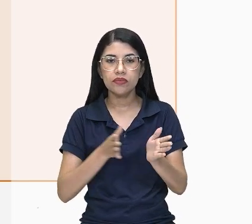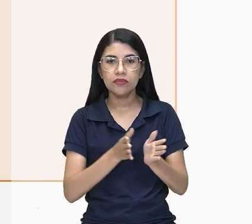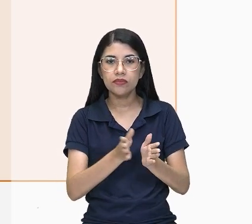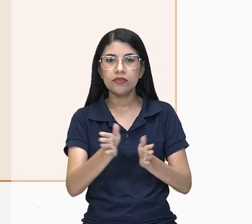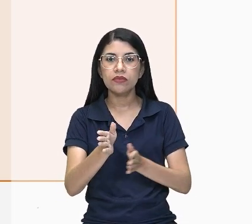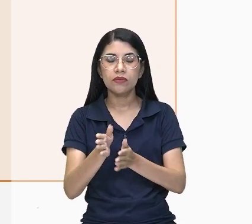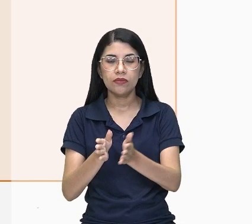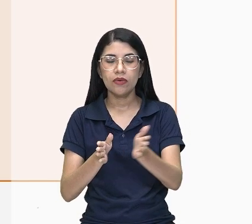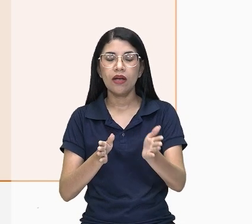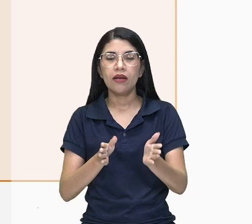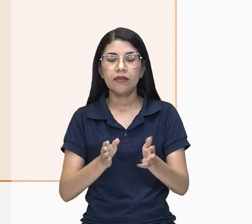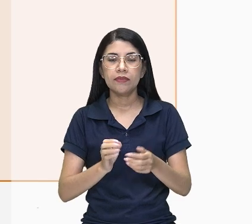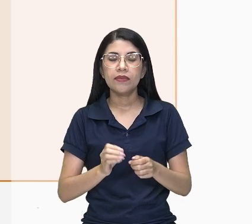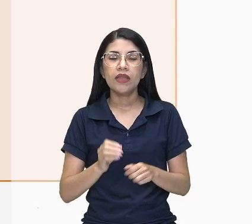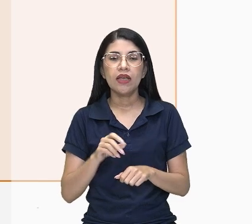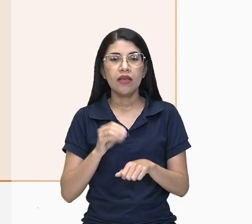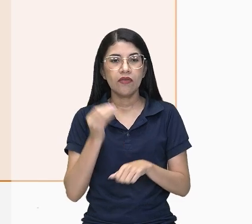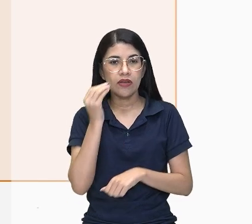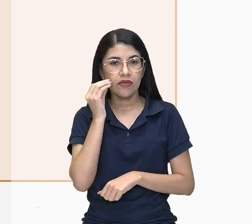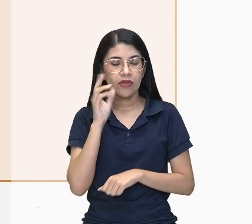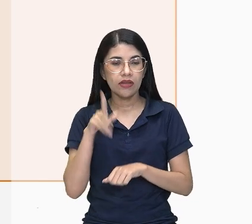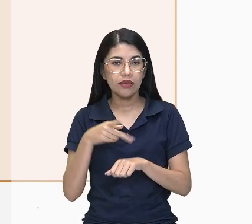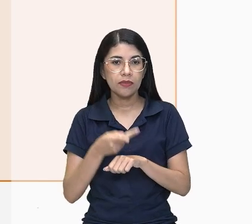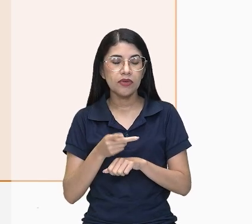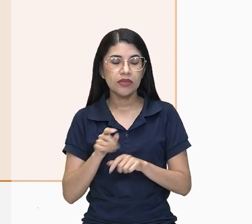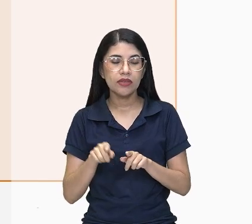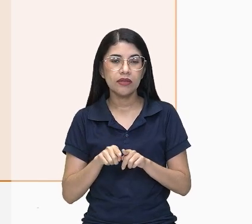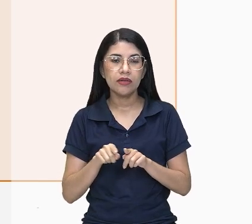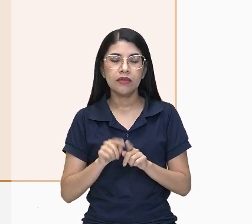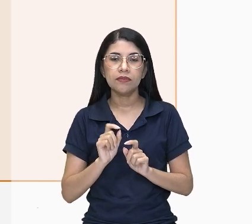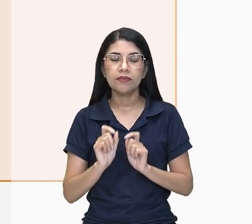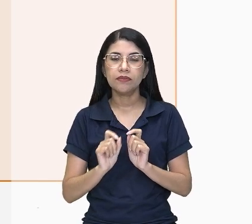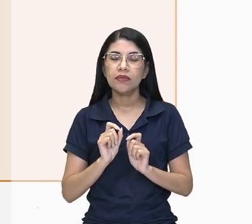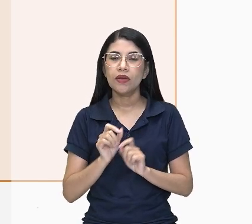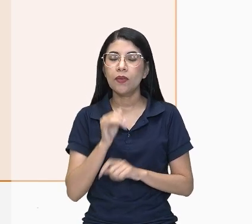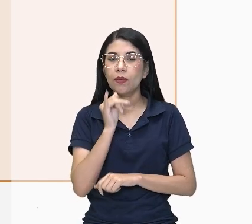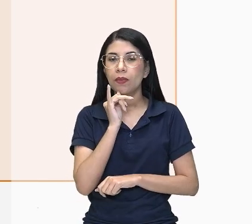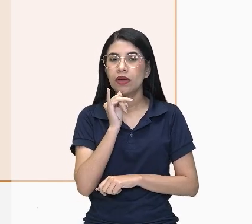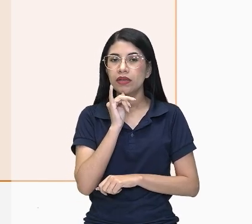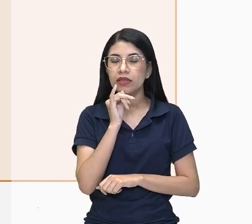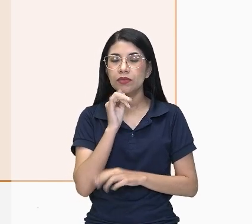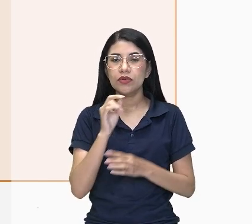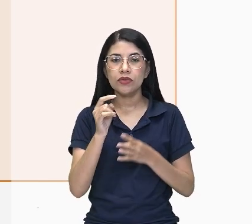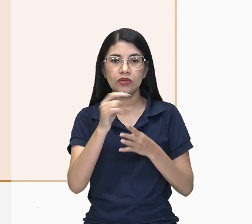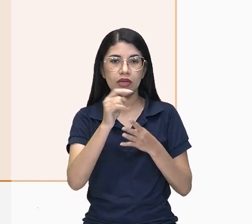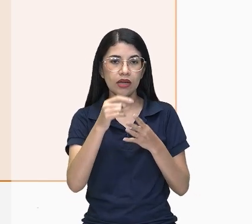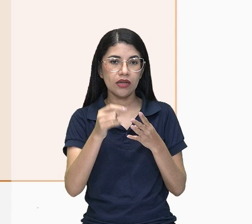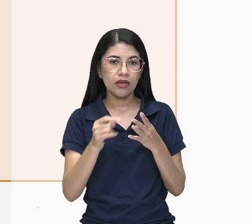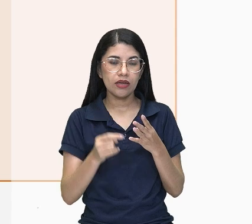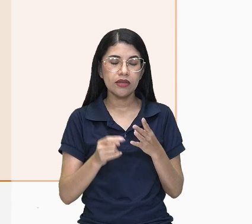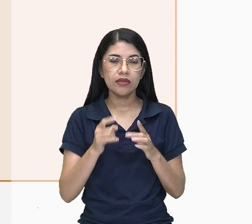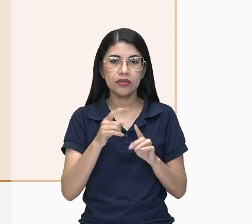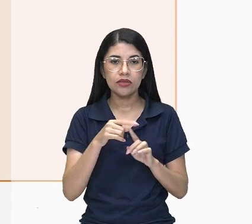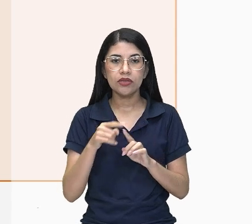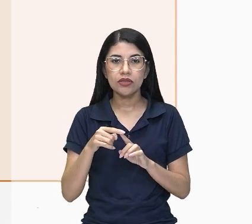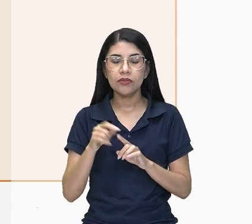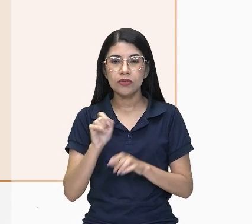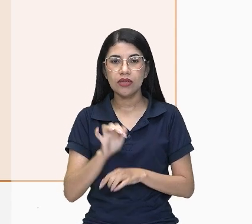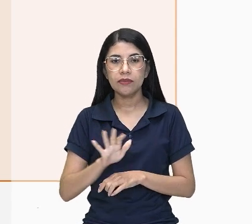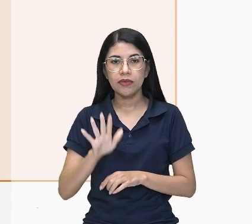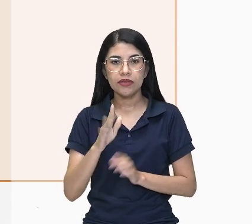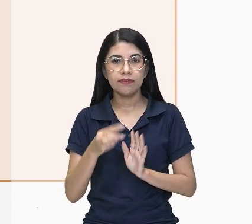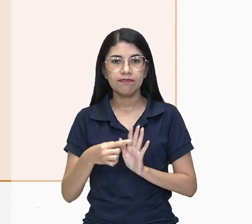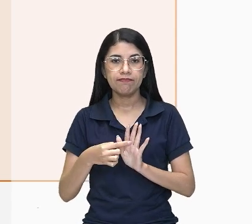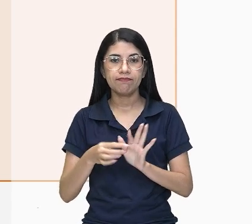gente vai verificar a seguir. Depois, a gente vai verificar aí exemplos desses canais fluviais nas imagens.